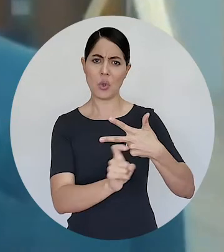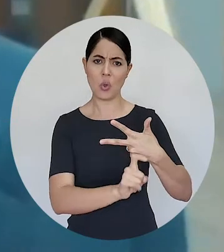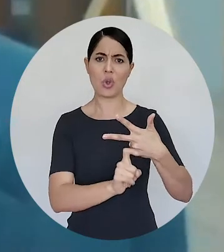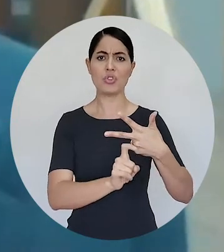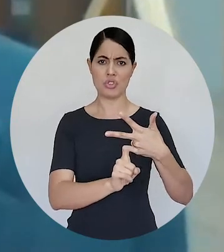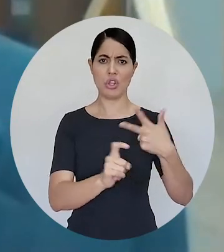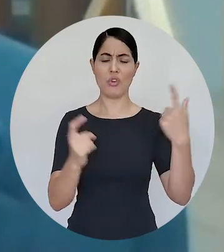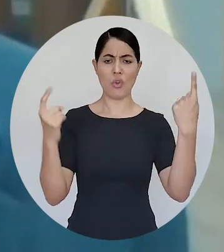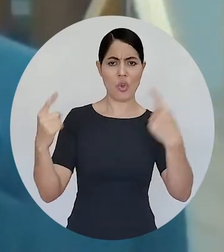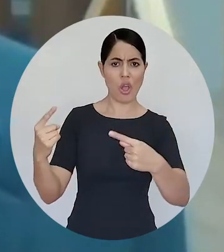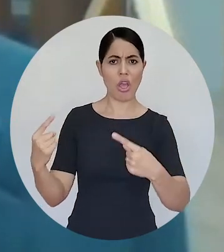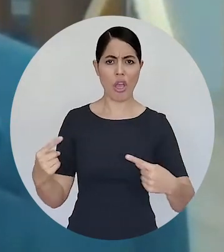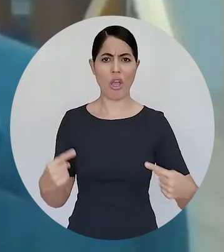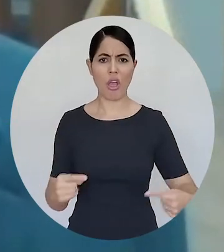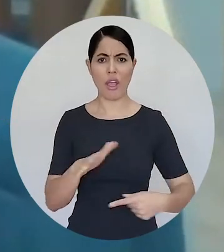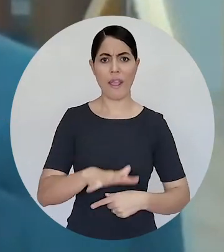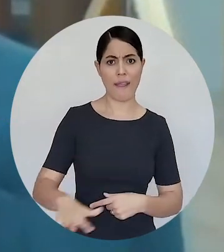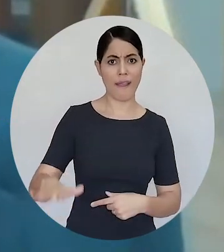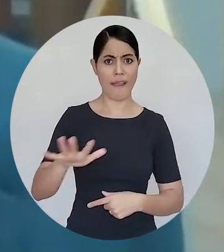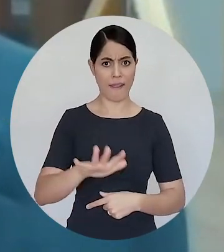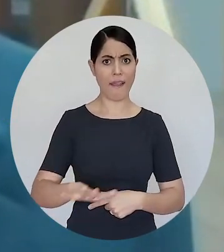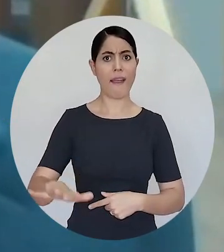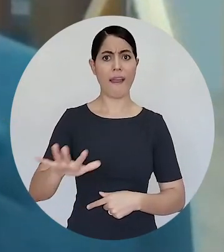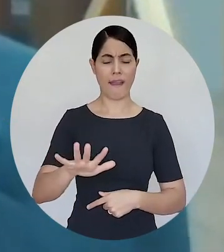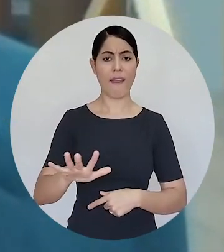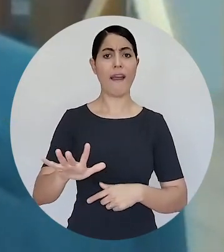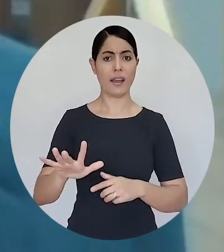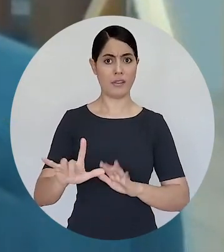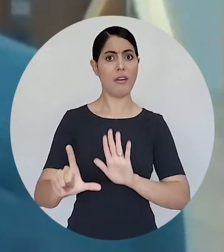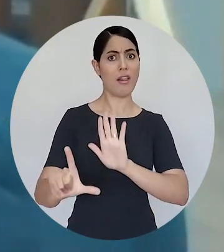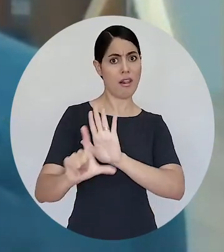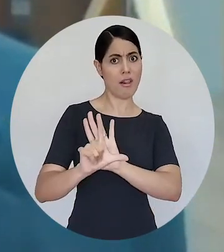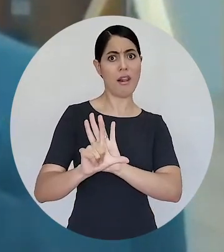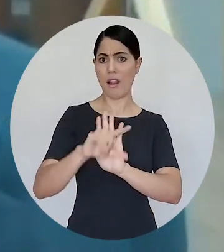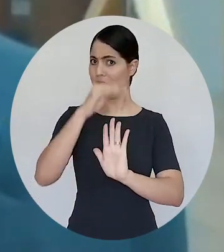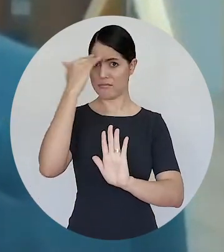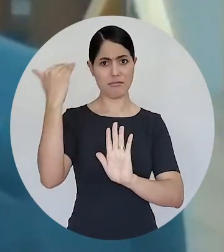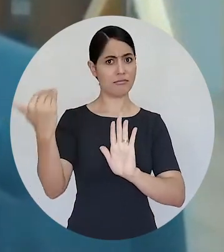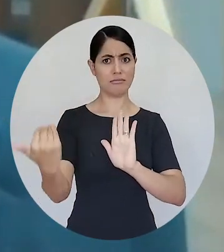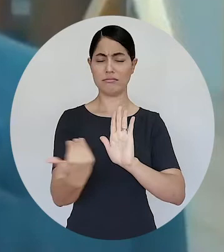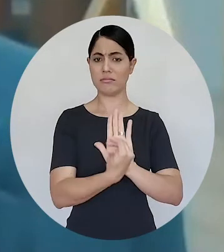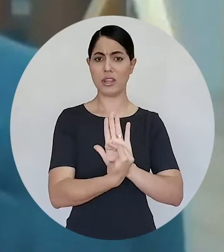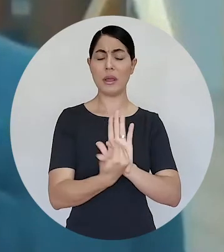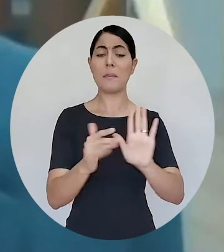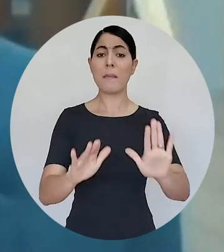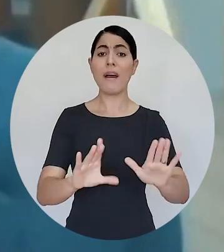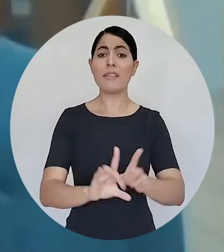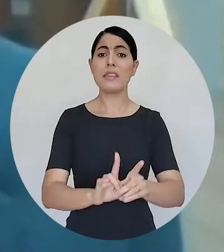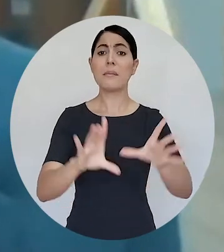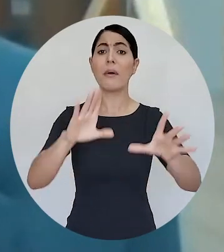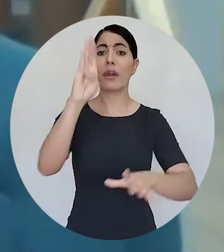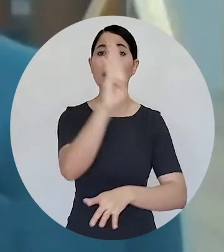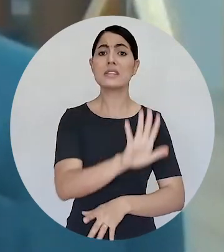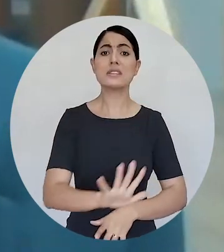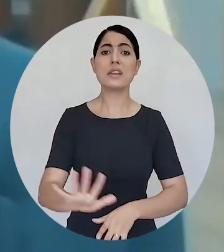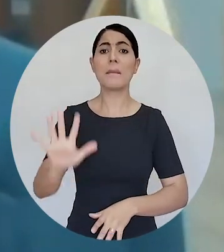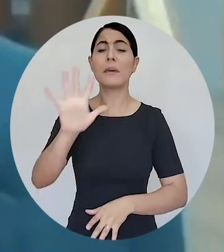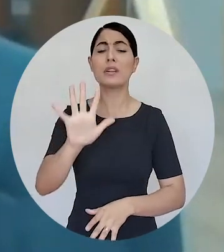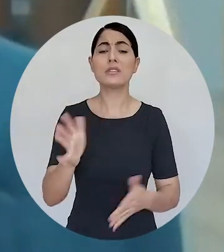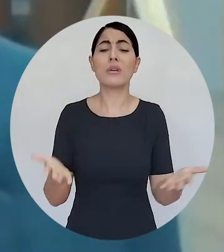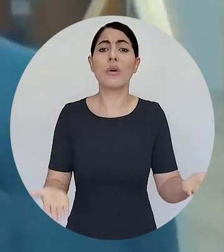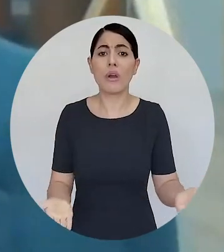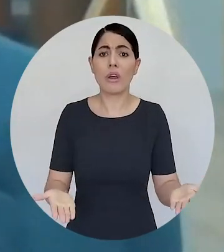Executivo em desfavor dos princípios da legalidade, que colocam em xeque os ideais democráticos dessa